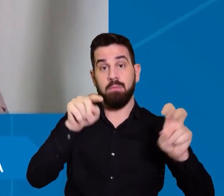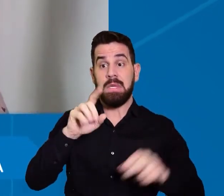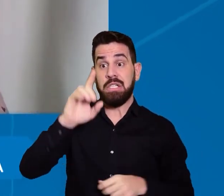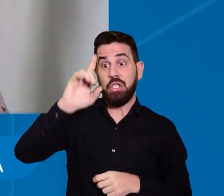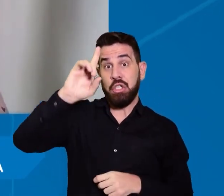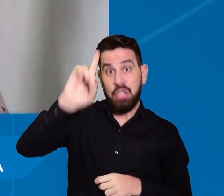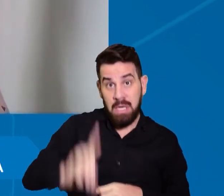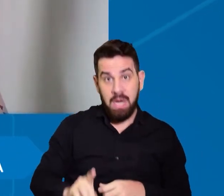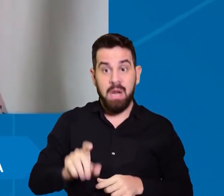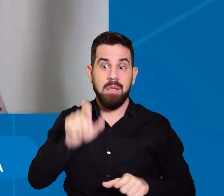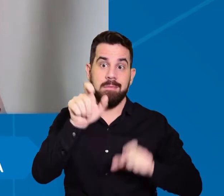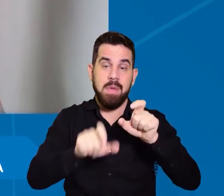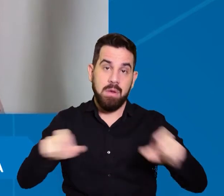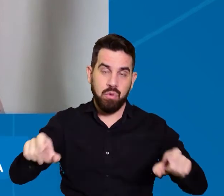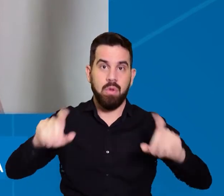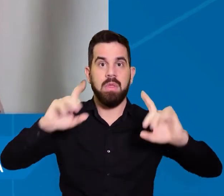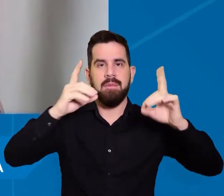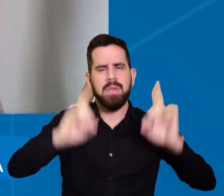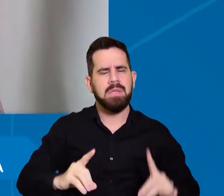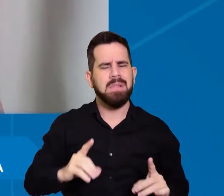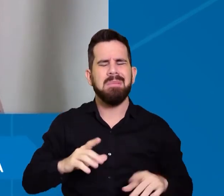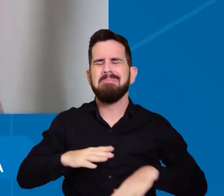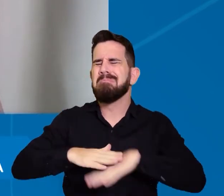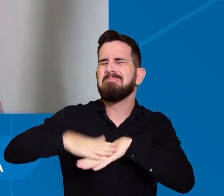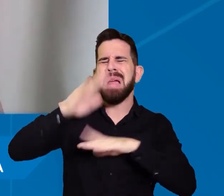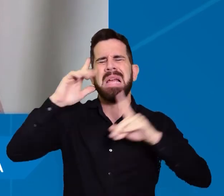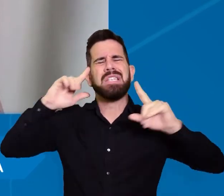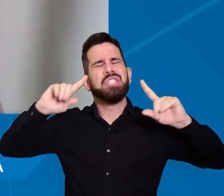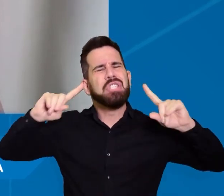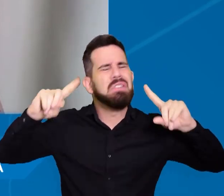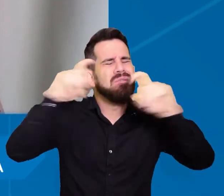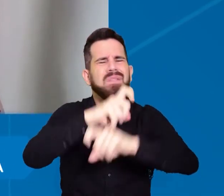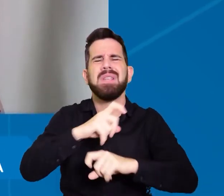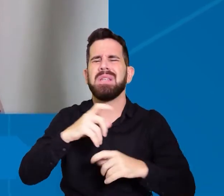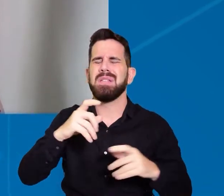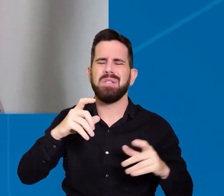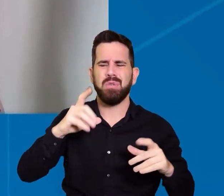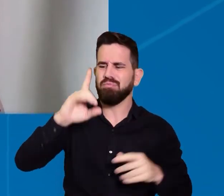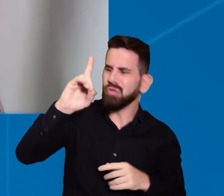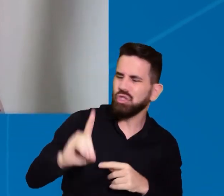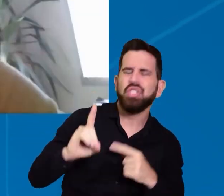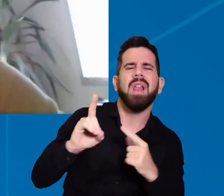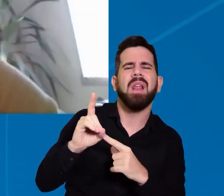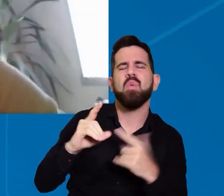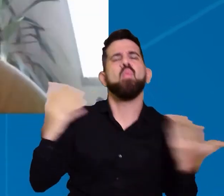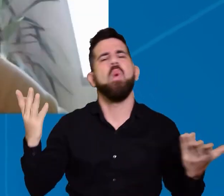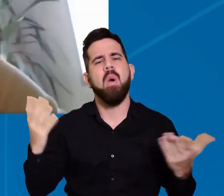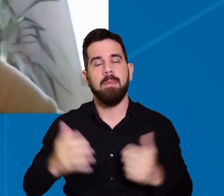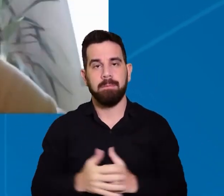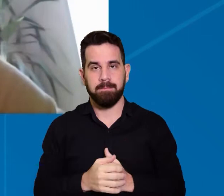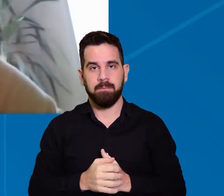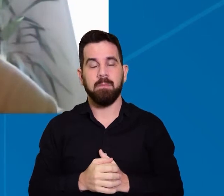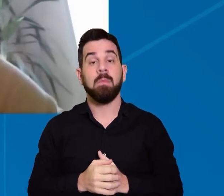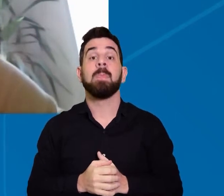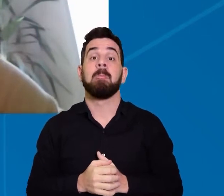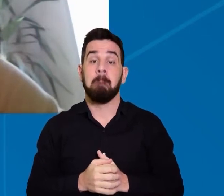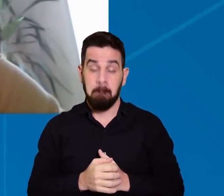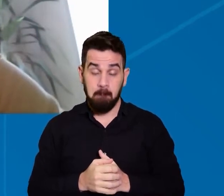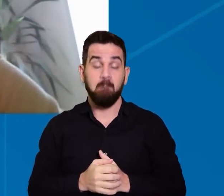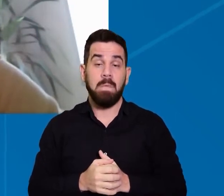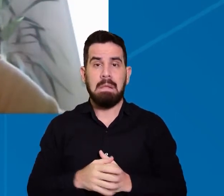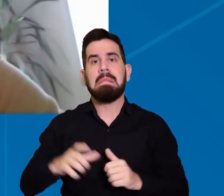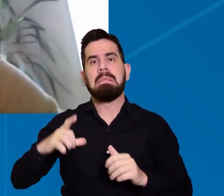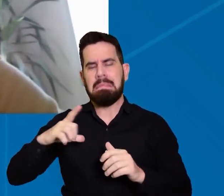difíceis de serem, de fato, realizados, você acredita, assim, na prática? Nós temos um arcabouço jurídico